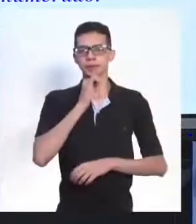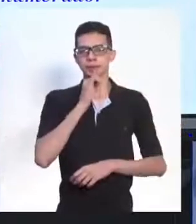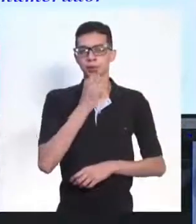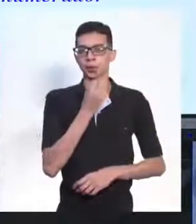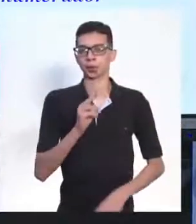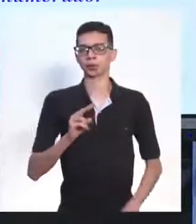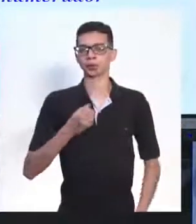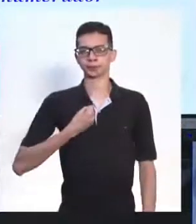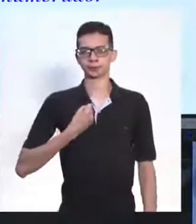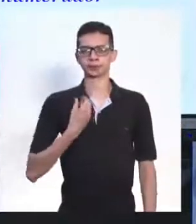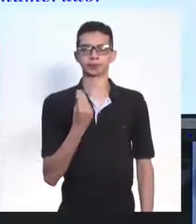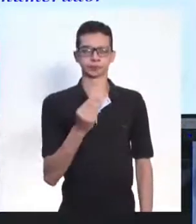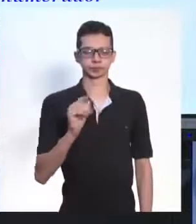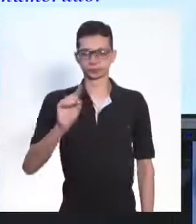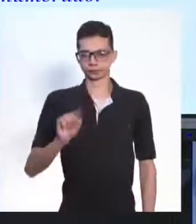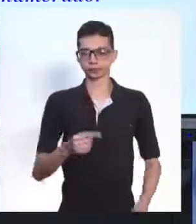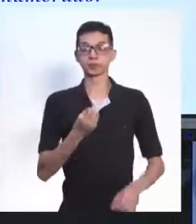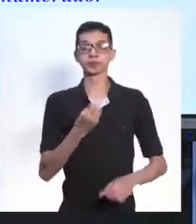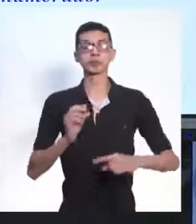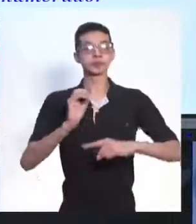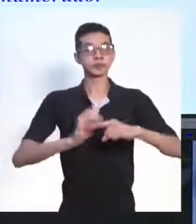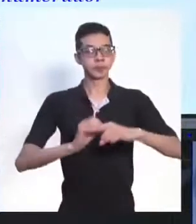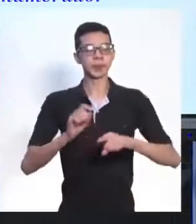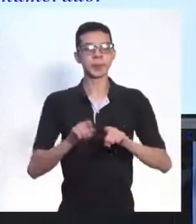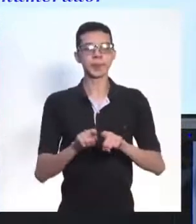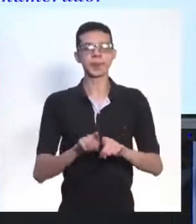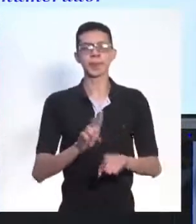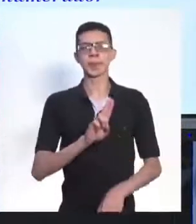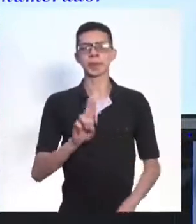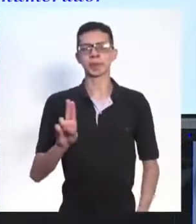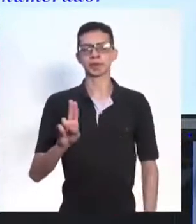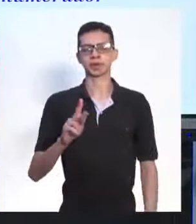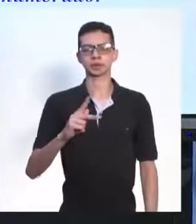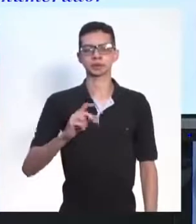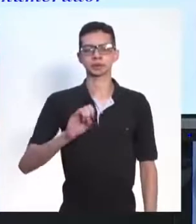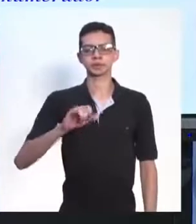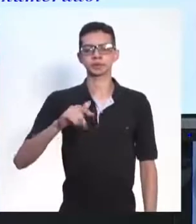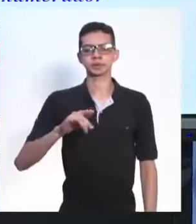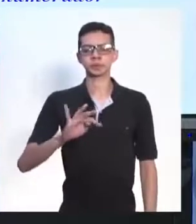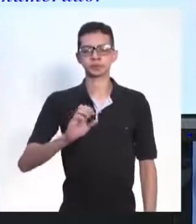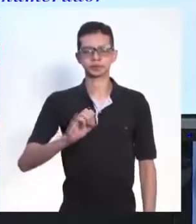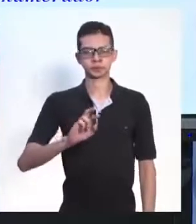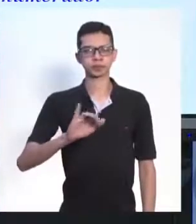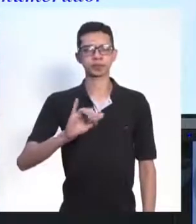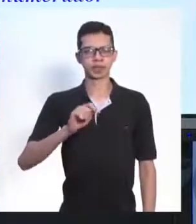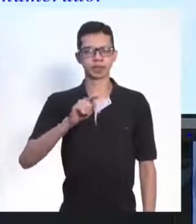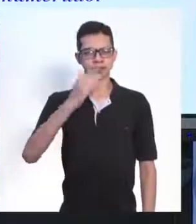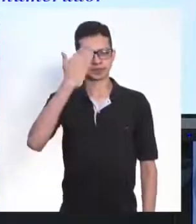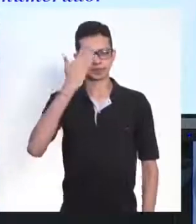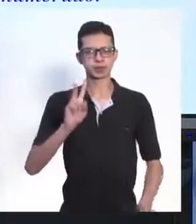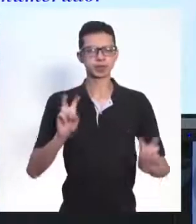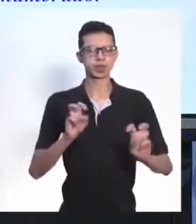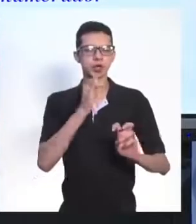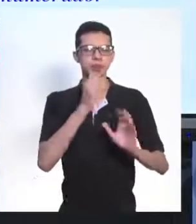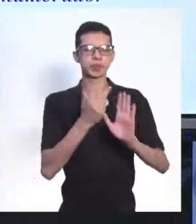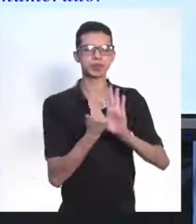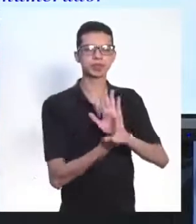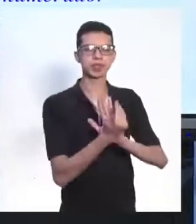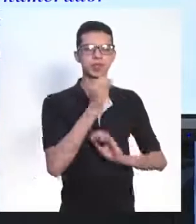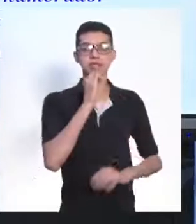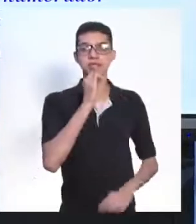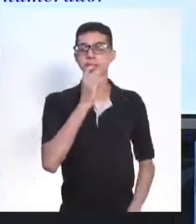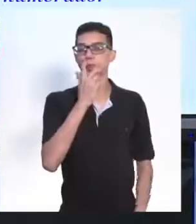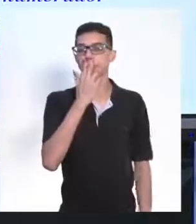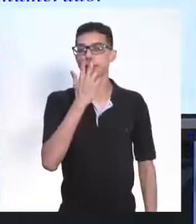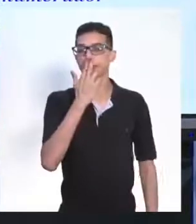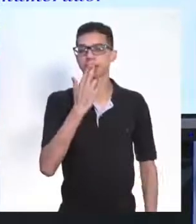decimal ou na forma fracionária e no que a gente chama da pictórica, né? Que é o desenho, aquela ideia de peguei uma pizza, dividi em algumas